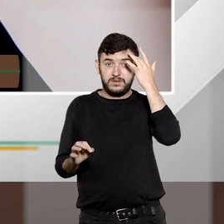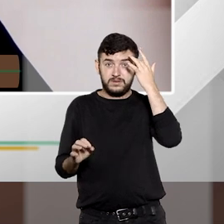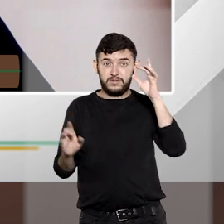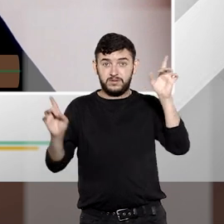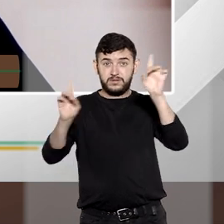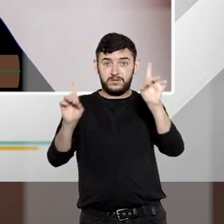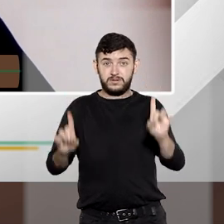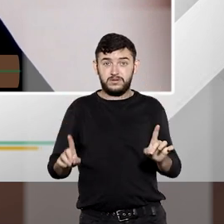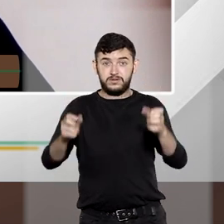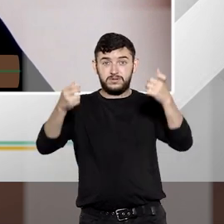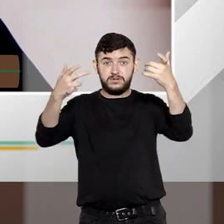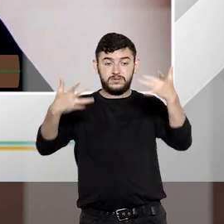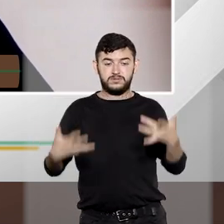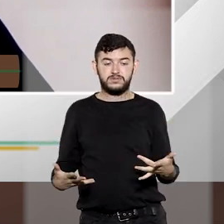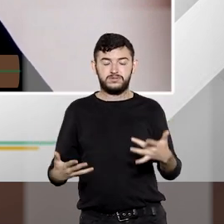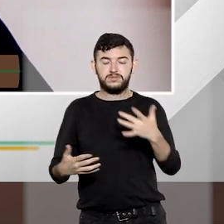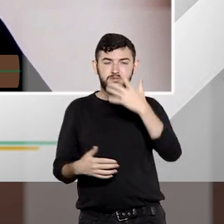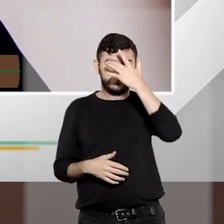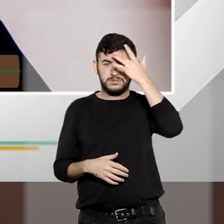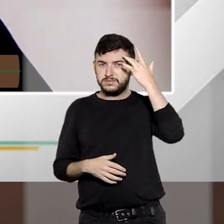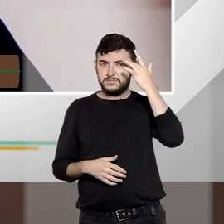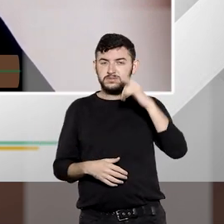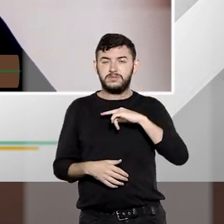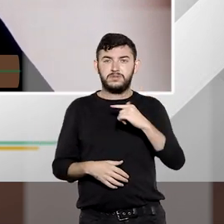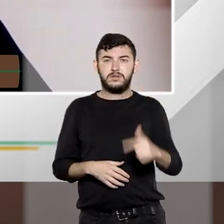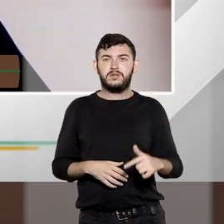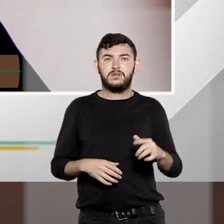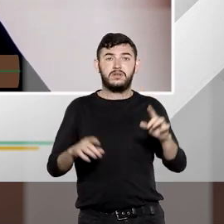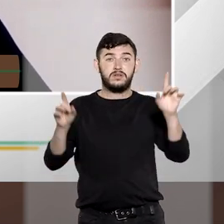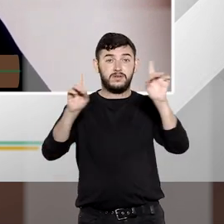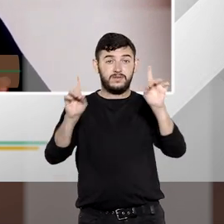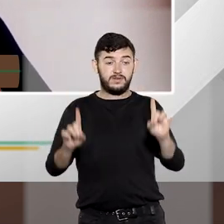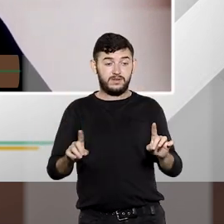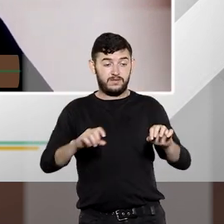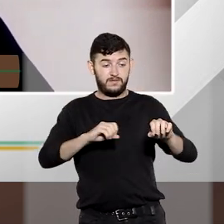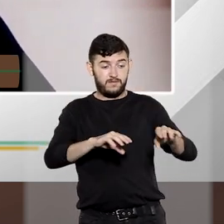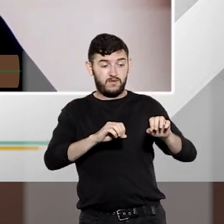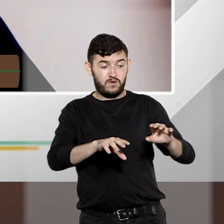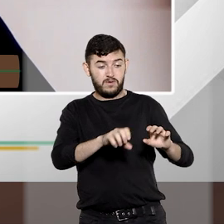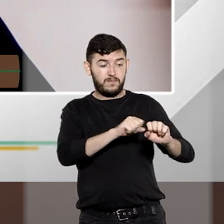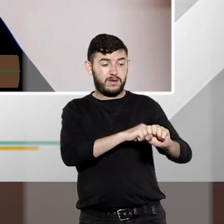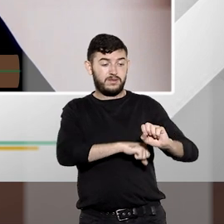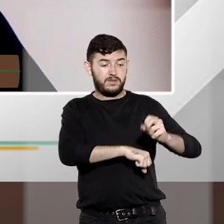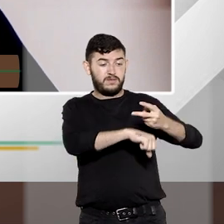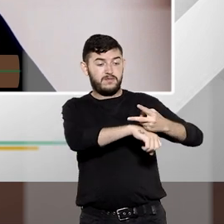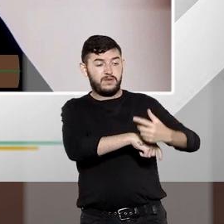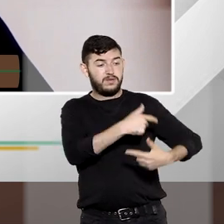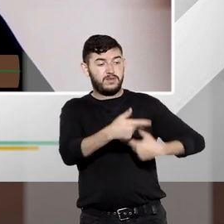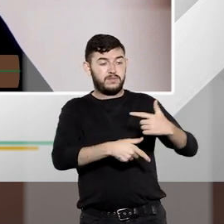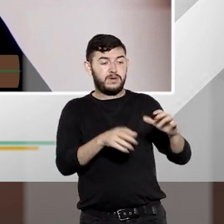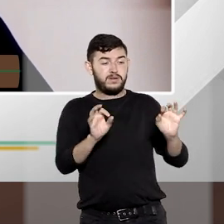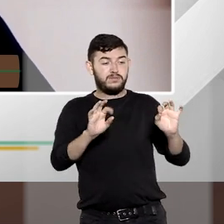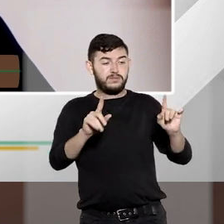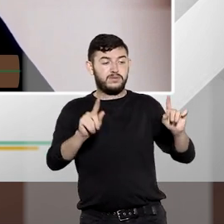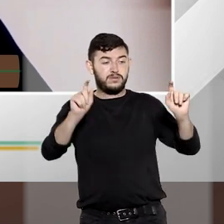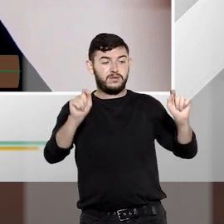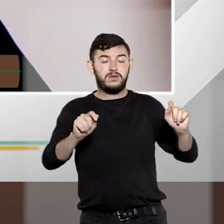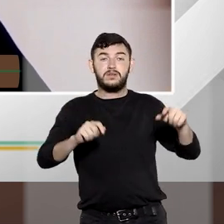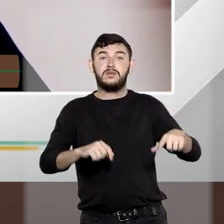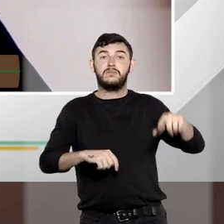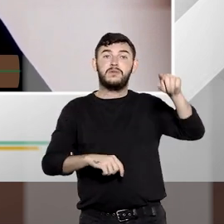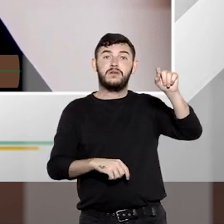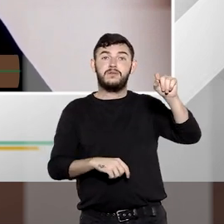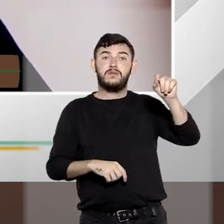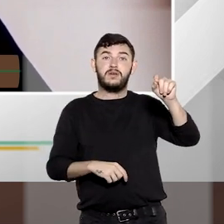que não há pessoas com deficiência devidamente capacitadas para uma vaga ou etc. E elas preferem realmente